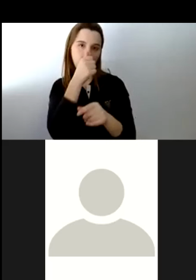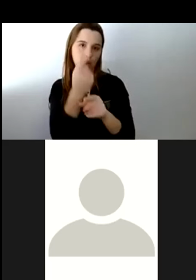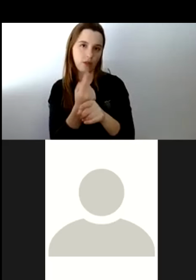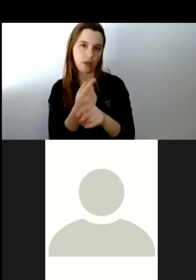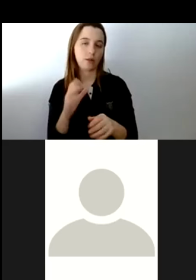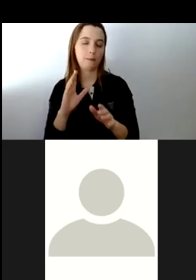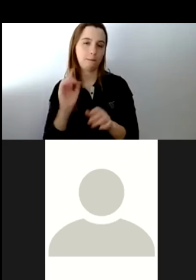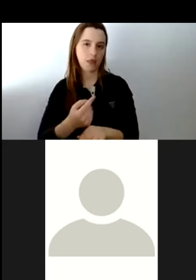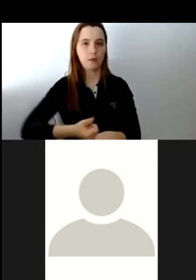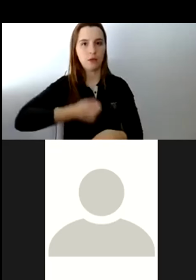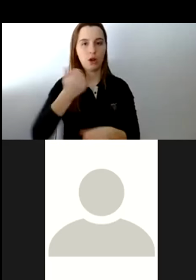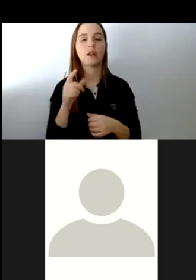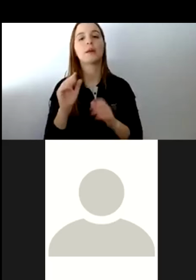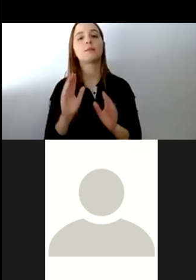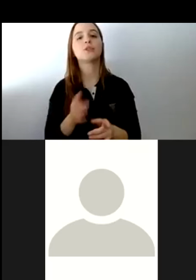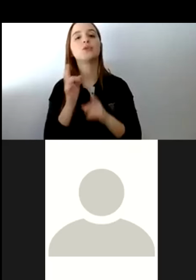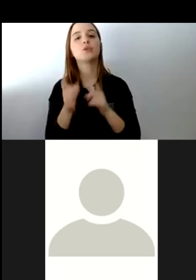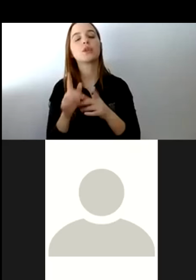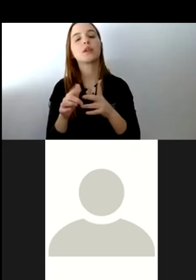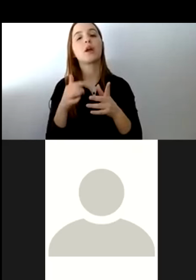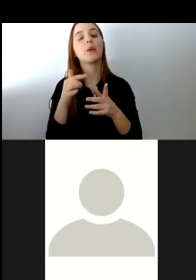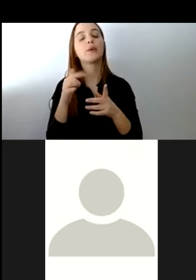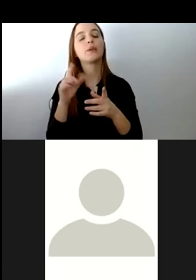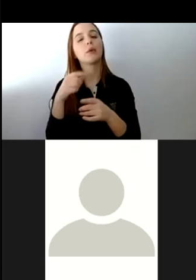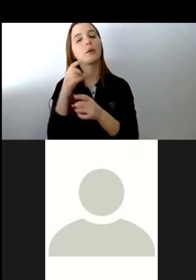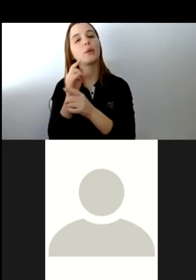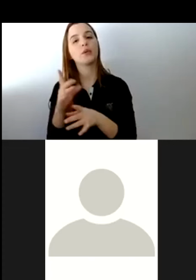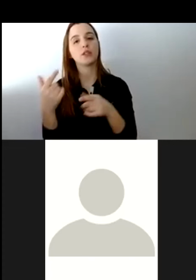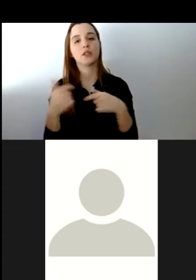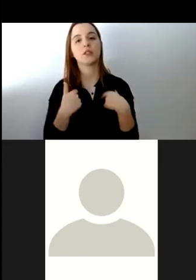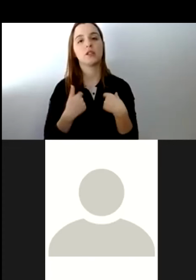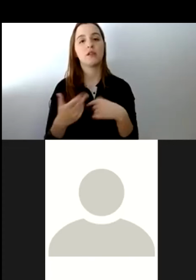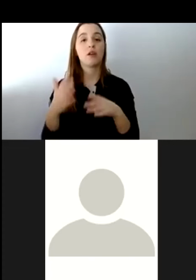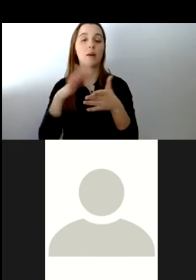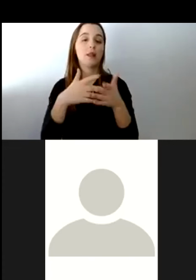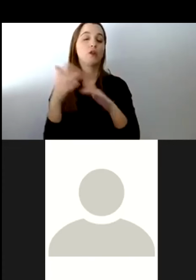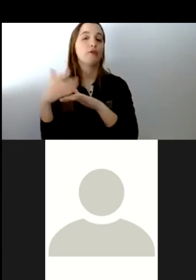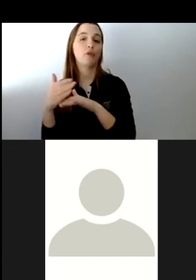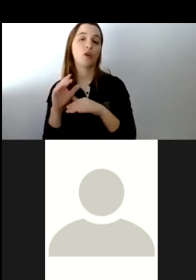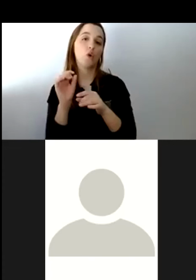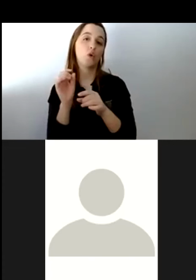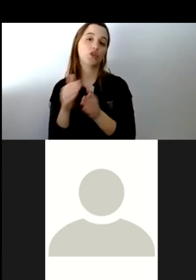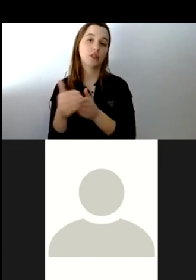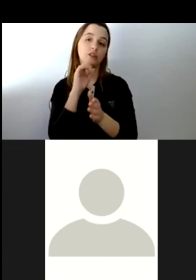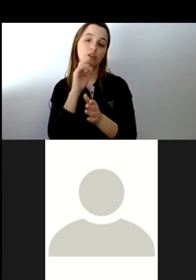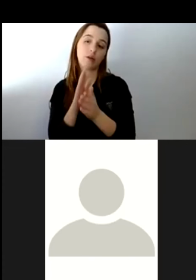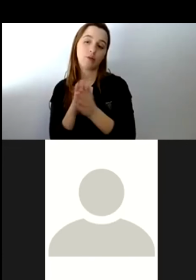também é necessário aumentar a presença de outras iniciativas fora dos planos e estratégias nacionais que contribuam para estes dois